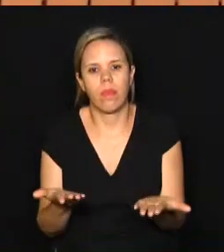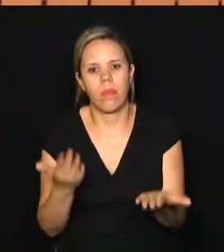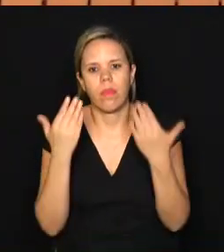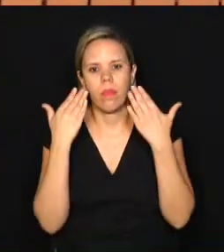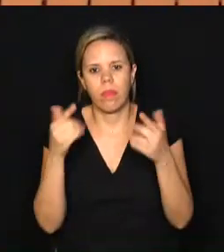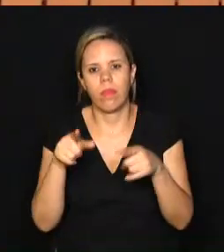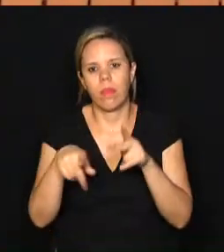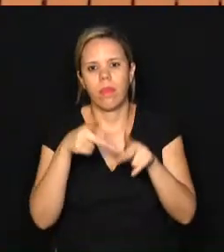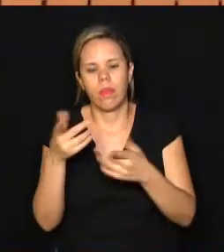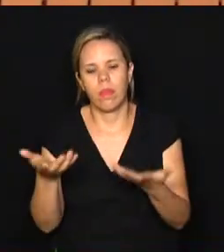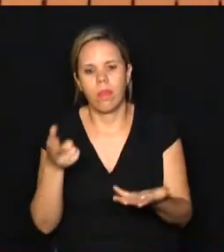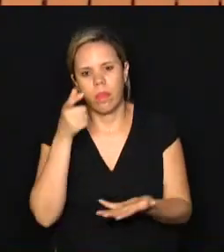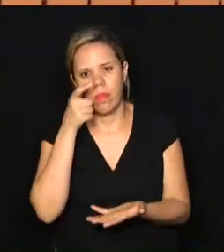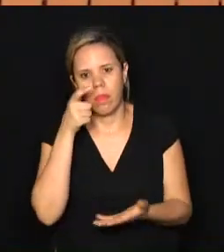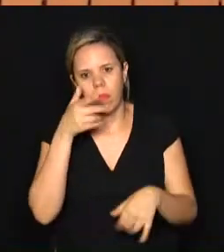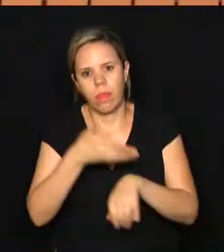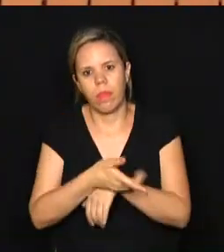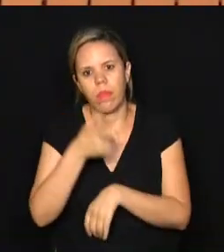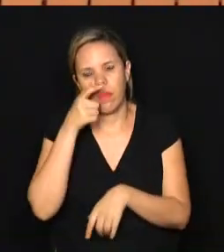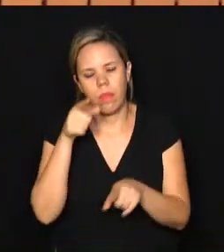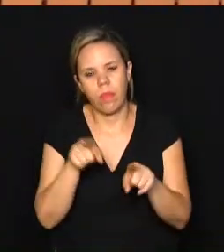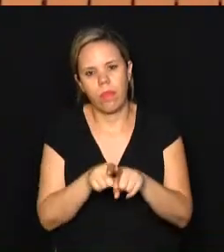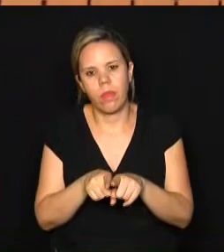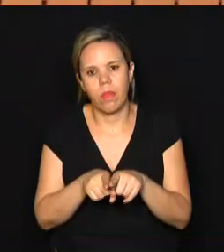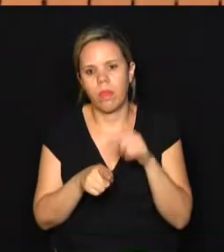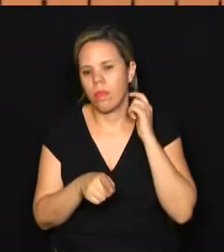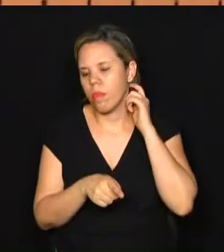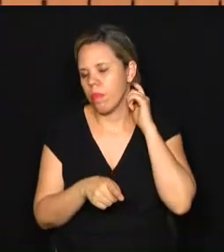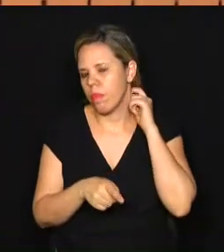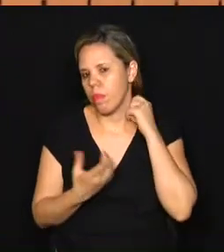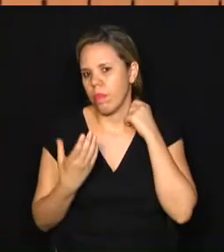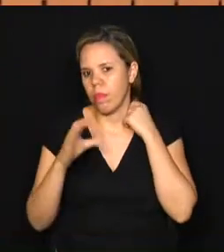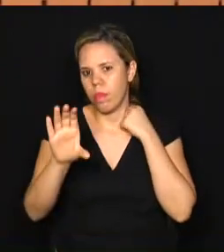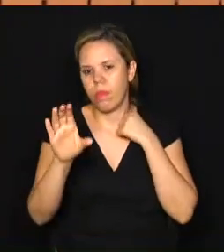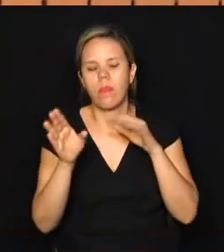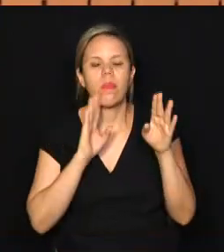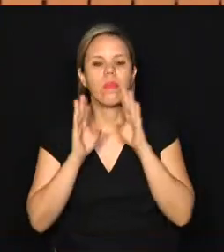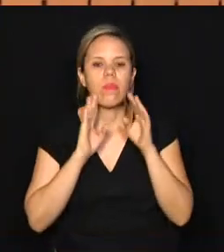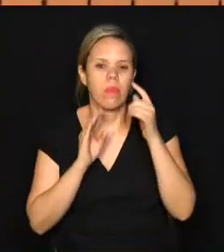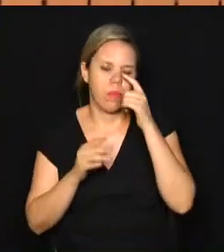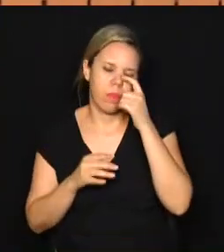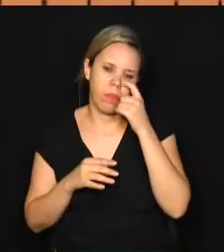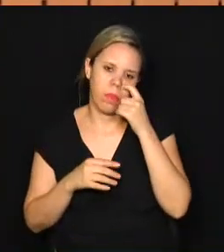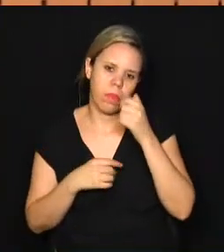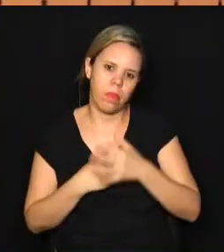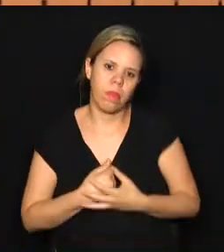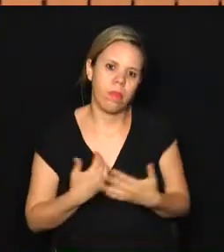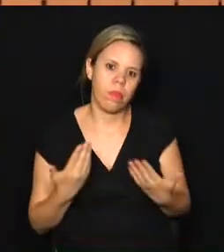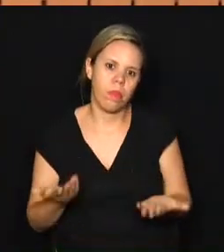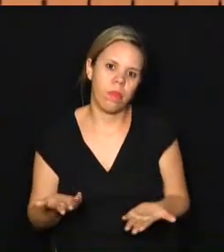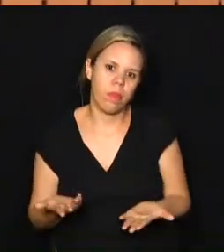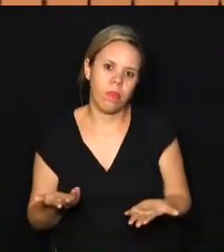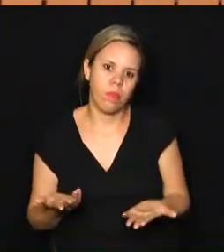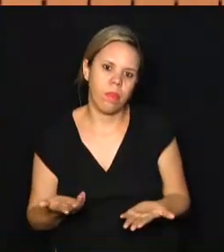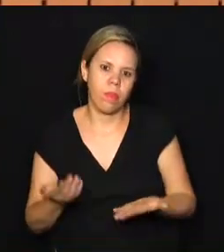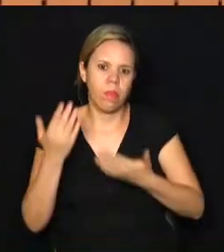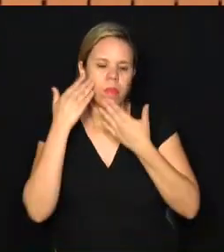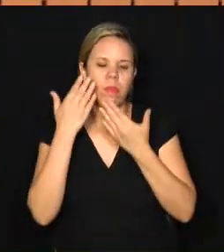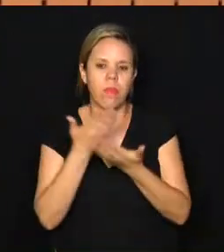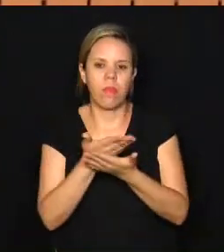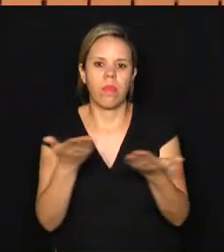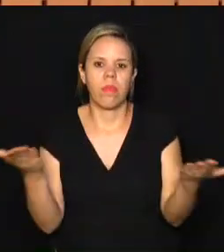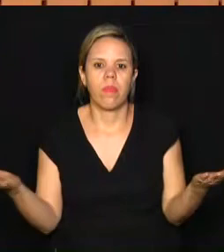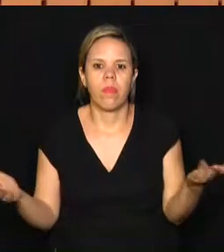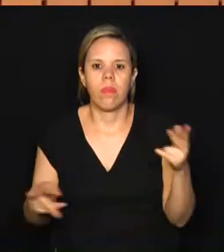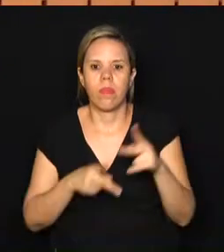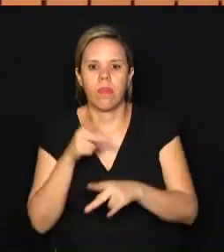se alguém quiser entrar lá também, já está compartilhado no Facebook. Então é isso, gente. Eu agradeço imensamente